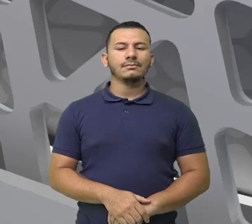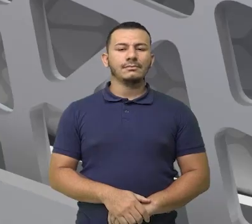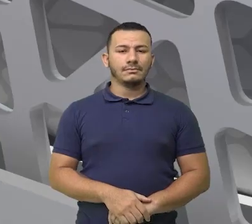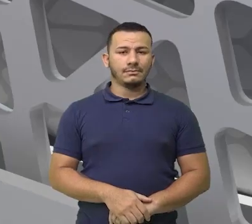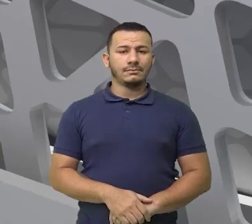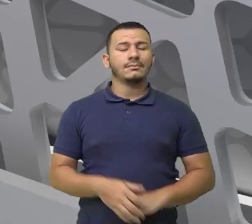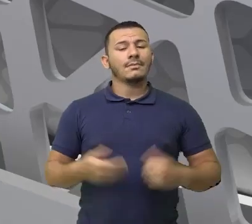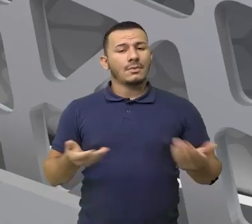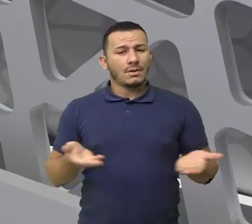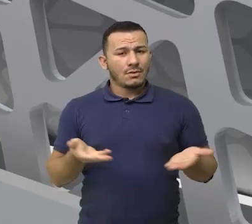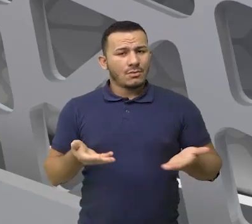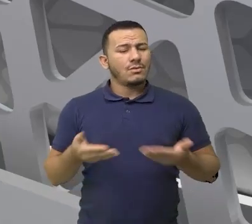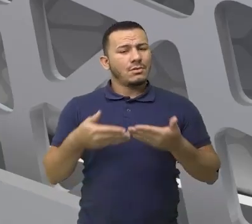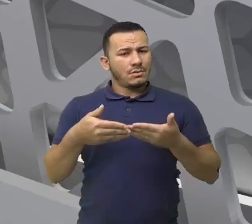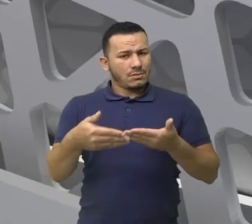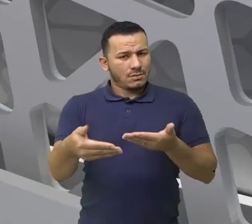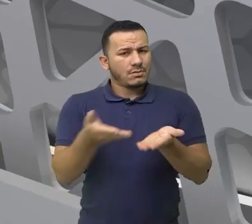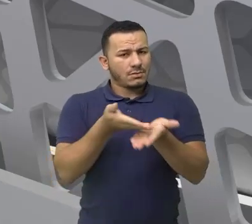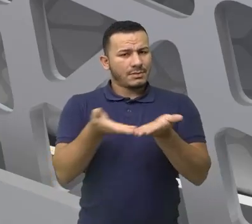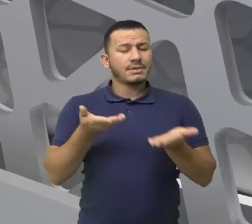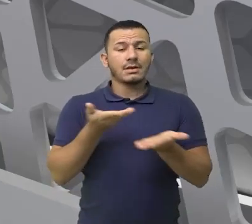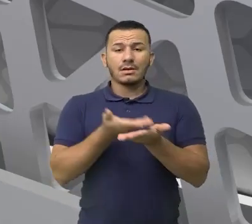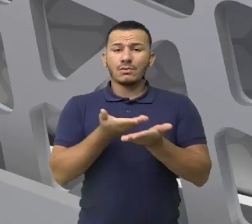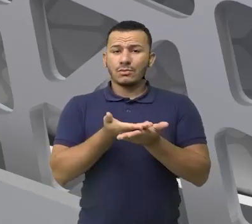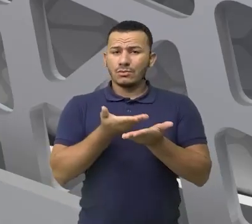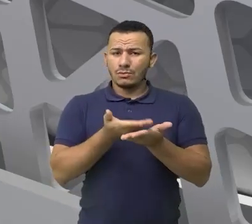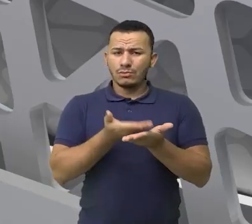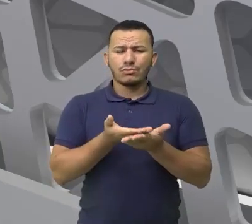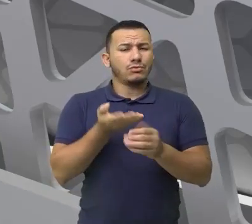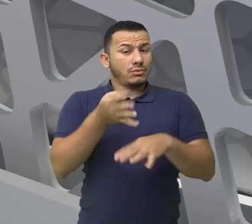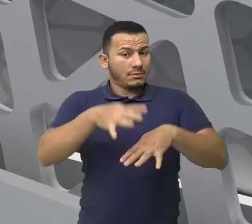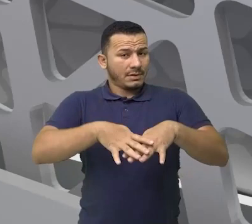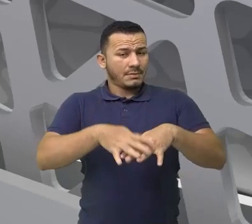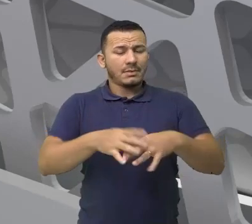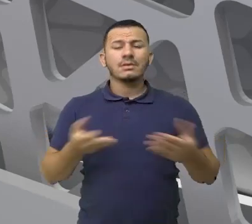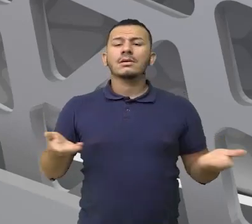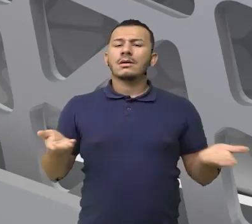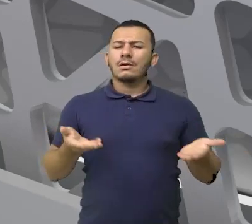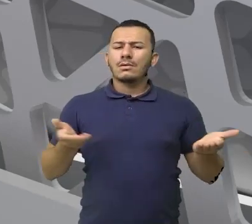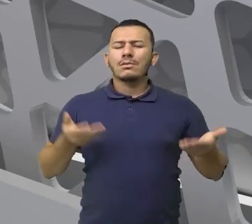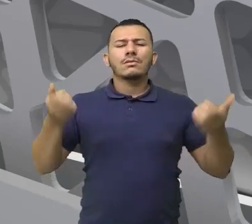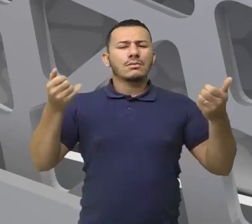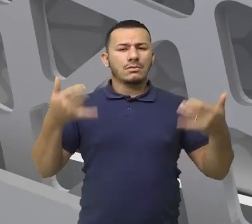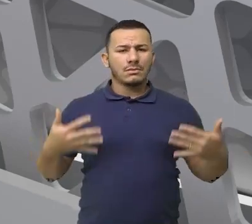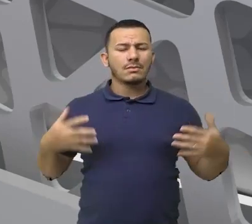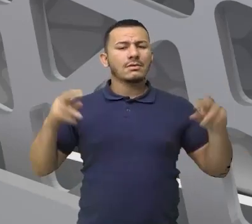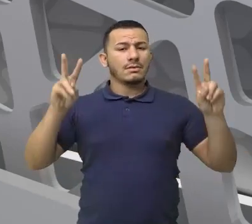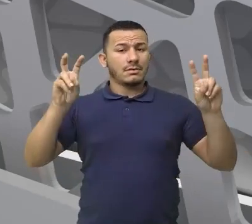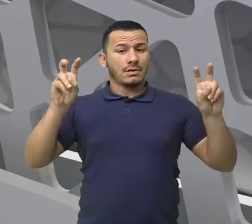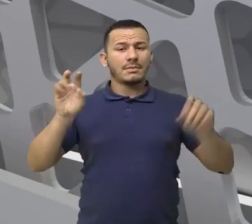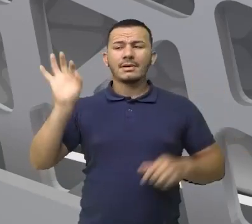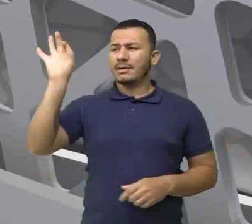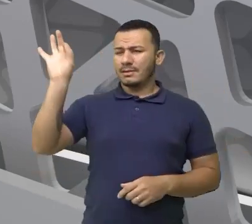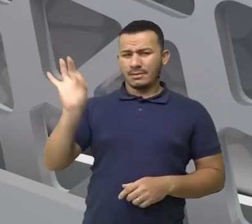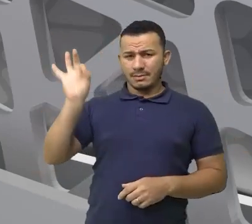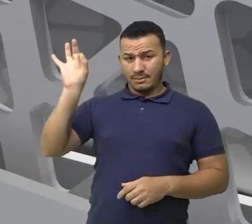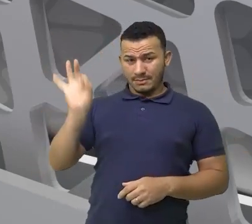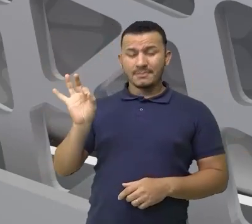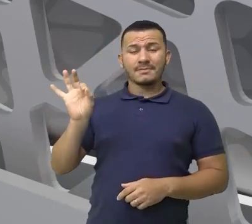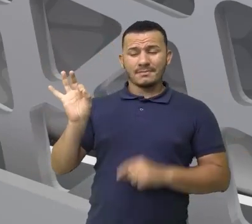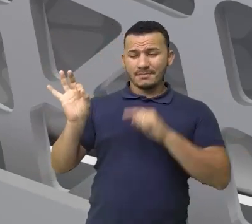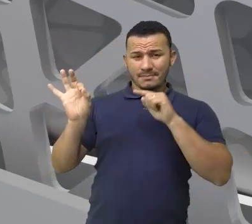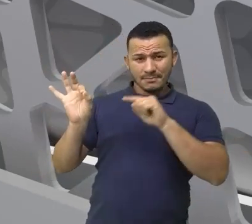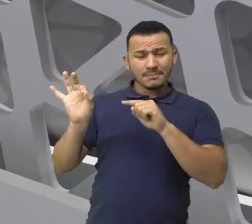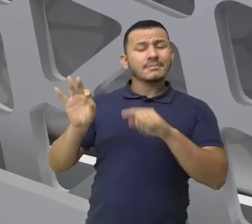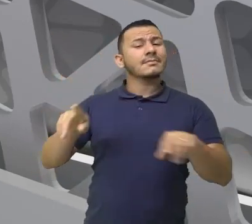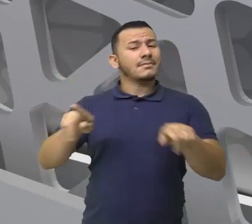Muito bem, alunos, dando então início aqui à nossa aula, né? Lembrando, hoje a gente vai falar de porcentagem, tá bom? E